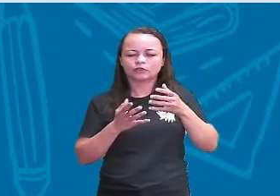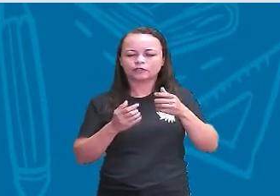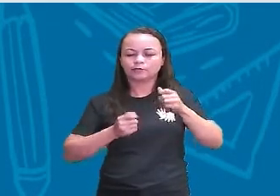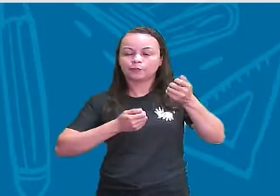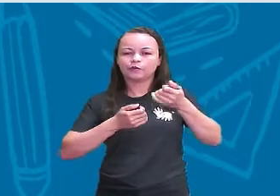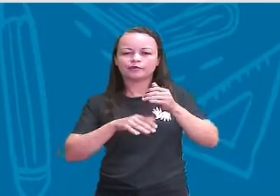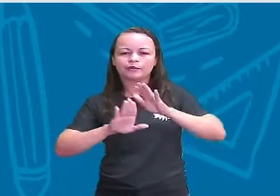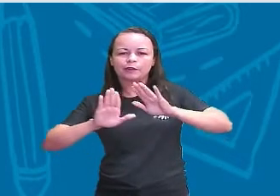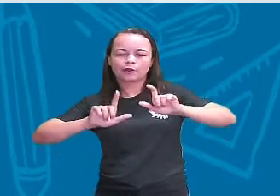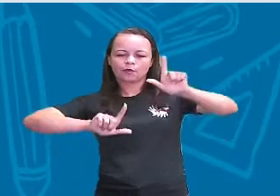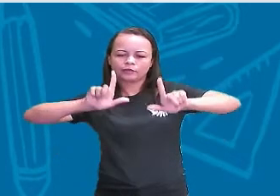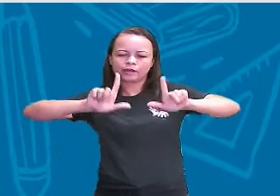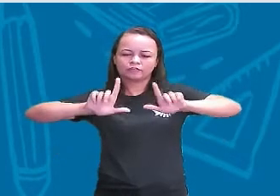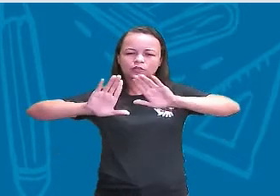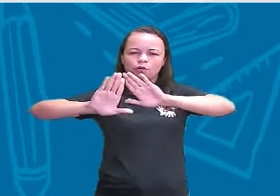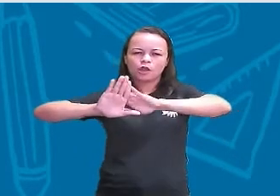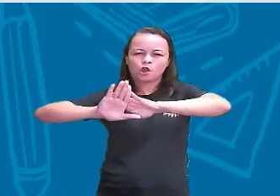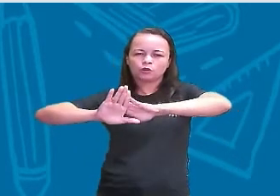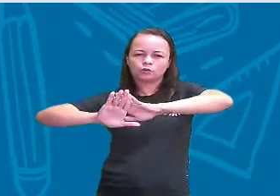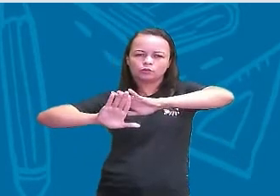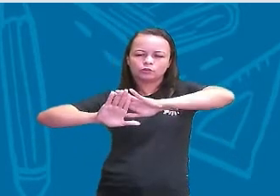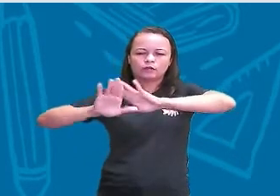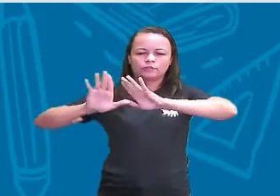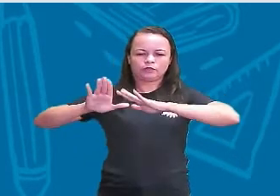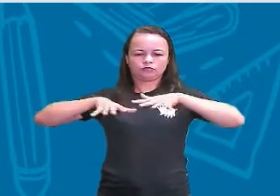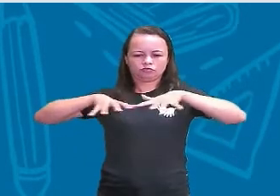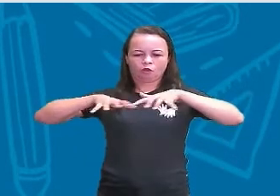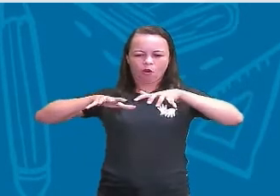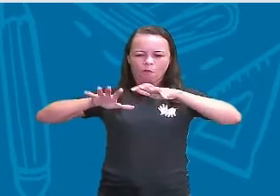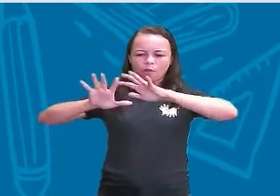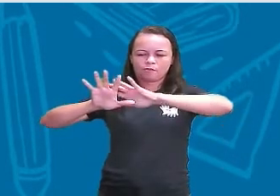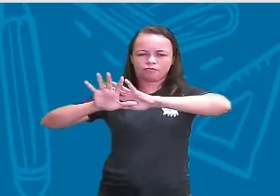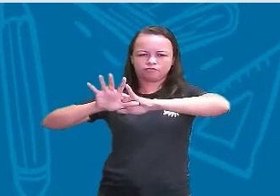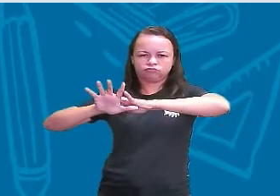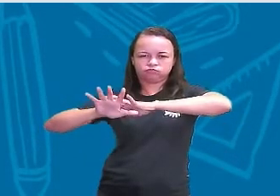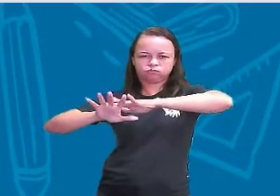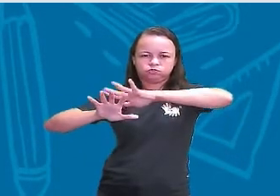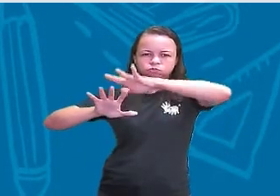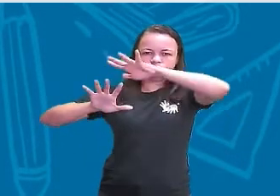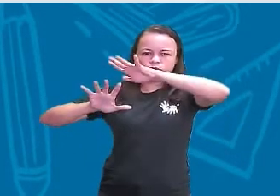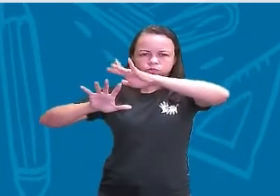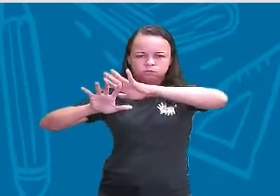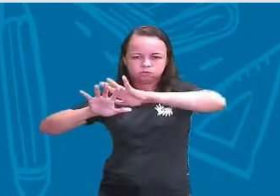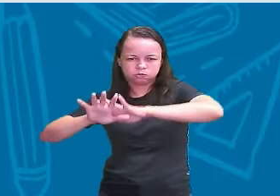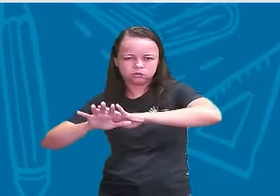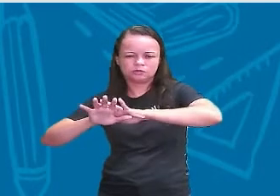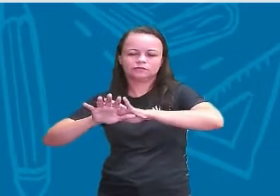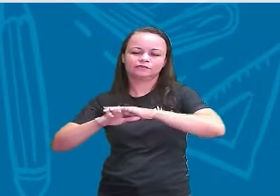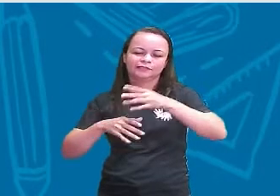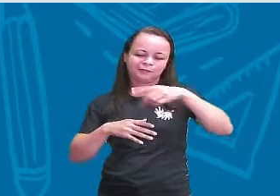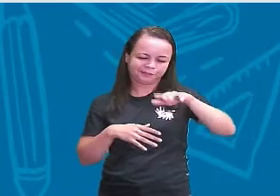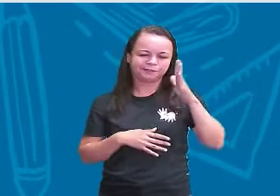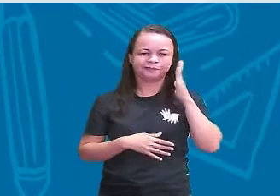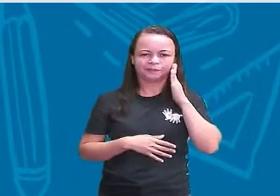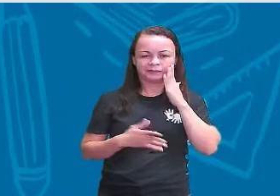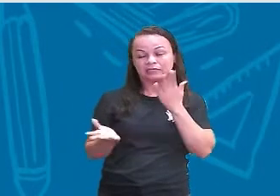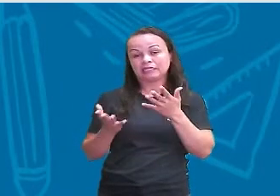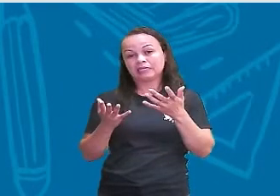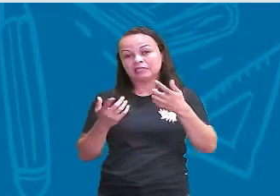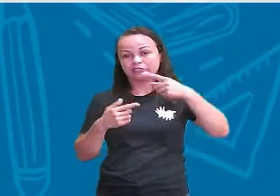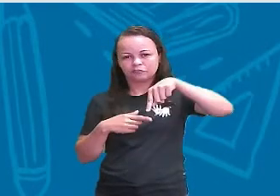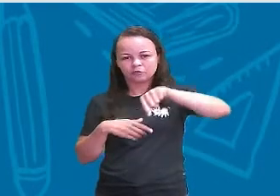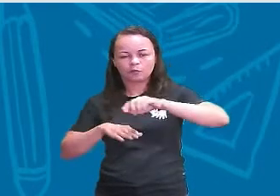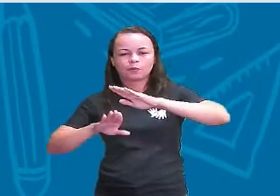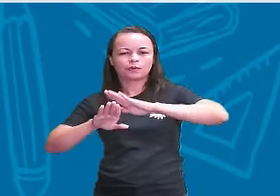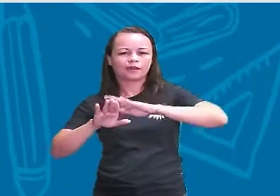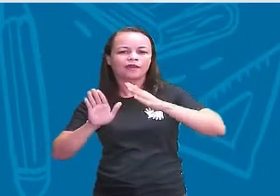independente de ter pego o controle e ter aumentado aí o volume, tá certo? E uma outra propriedade é a